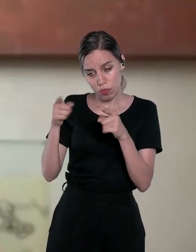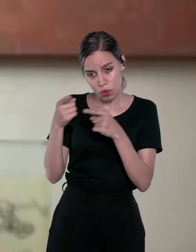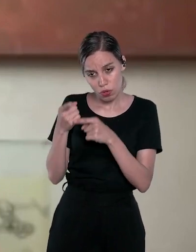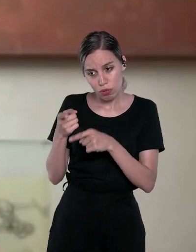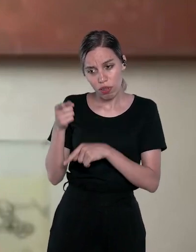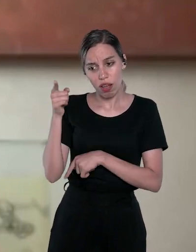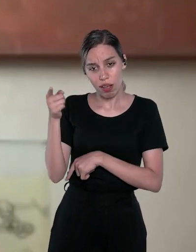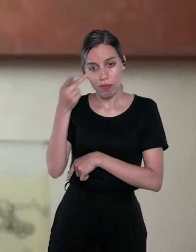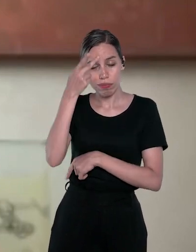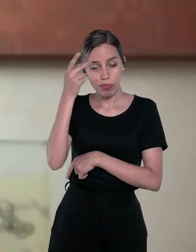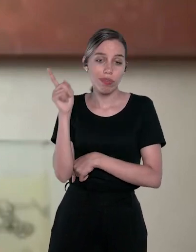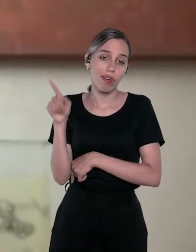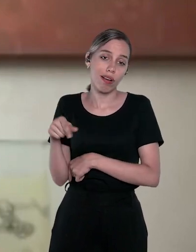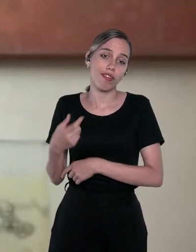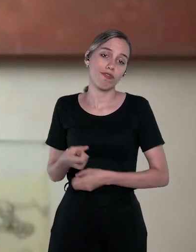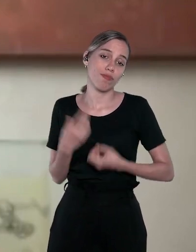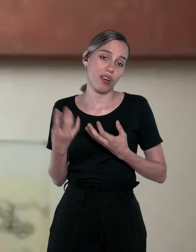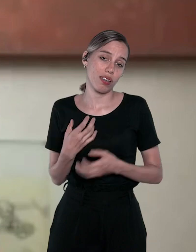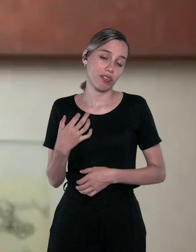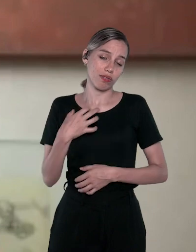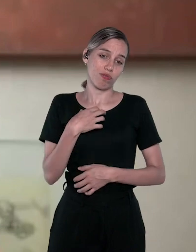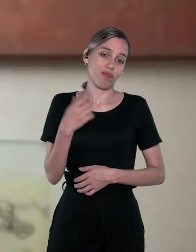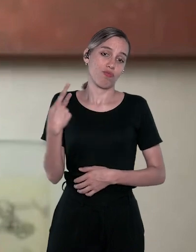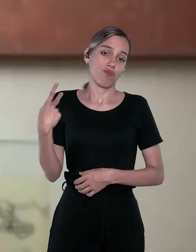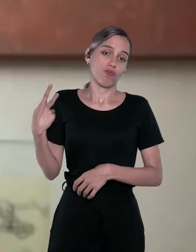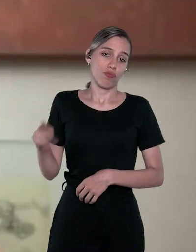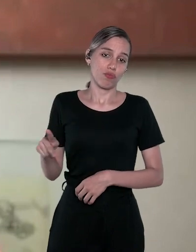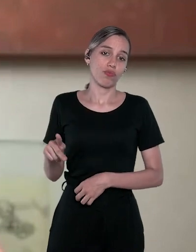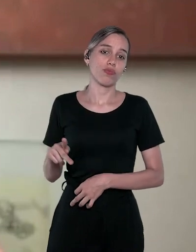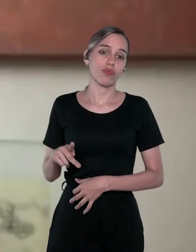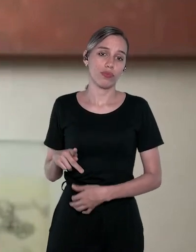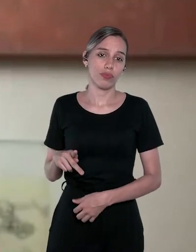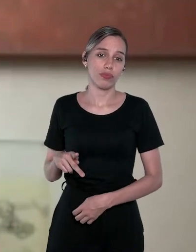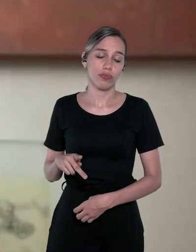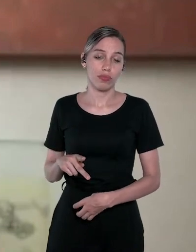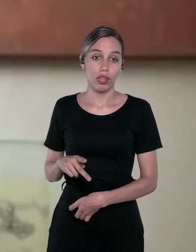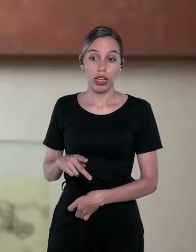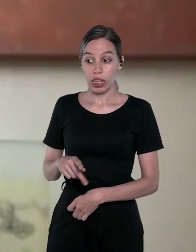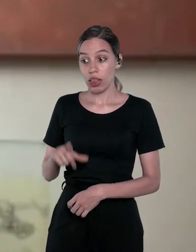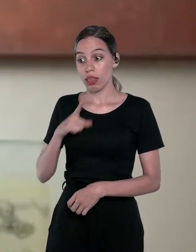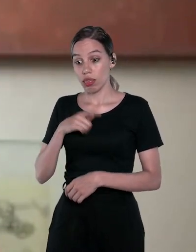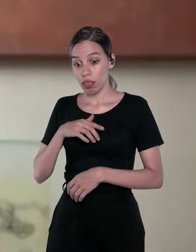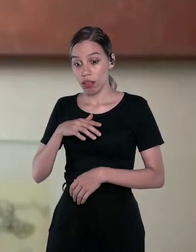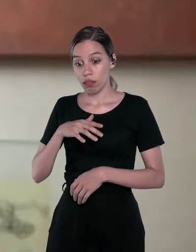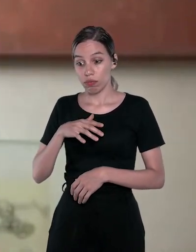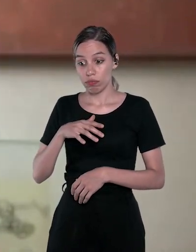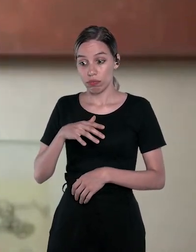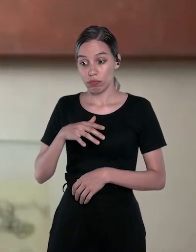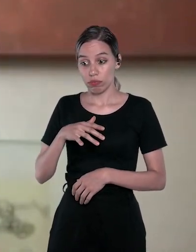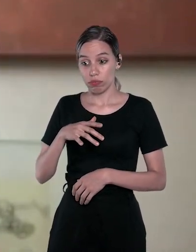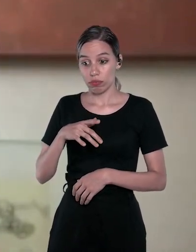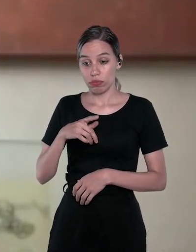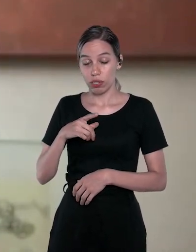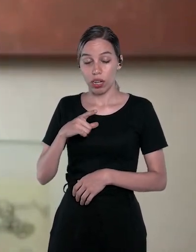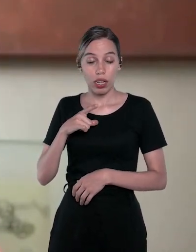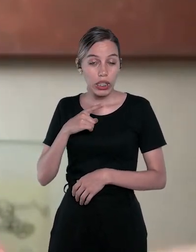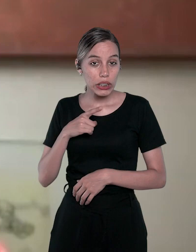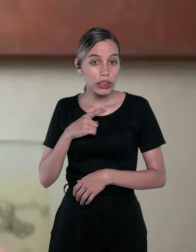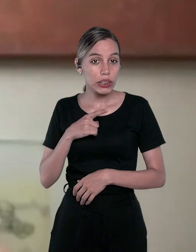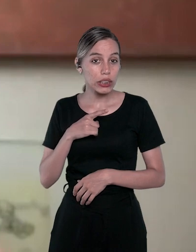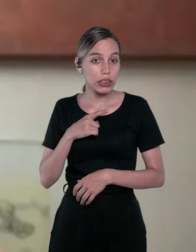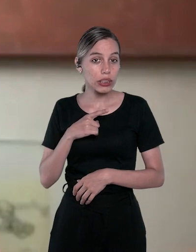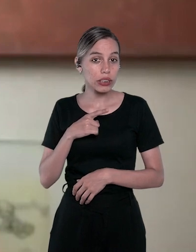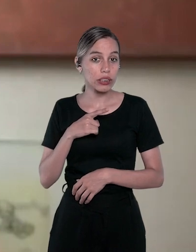sua maneira. Mas a sua maneira quer dizer, há uma técnica especial de